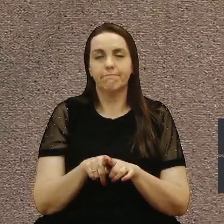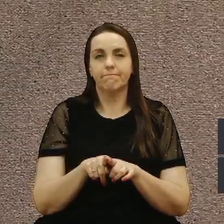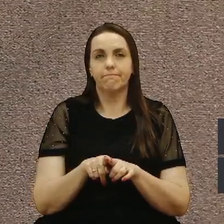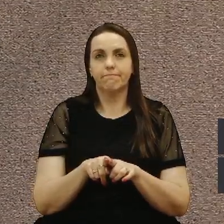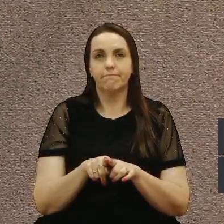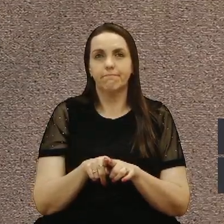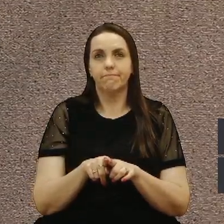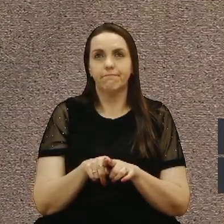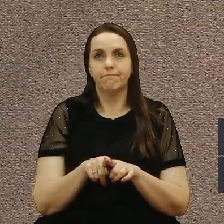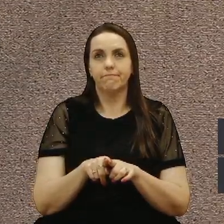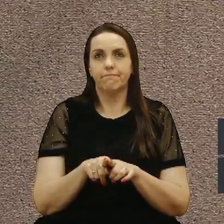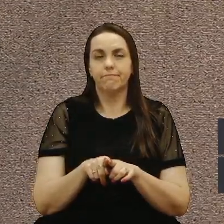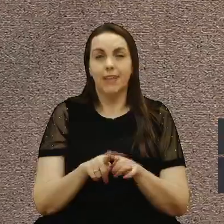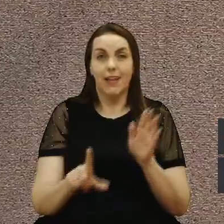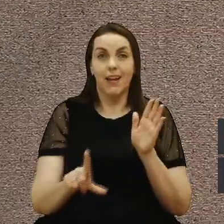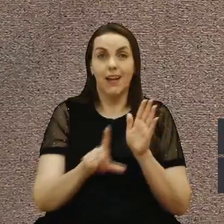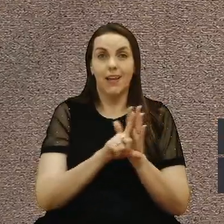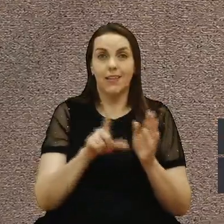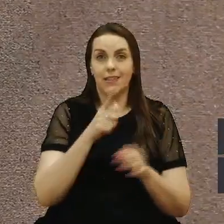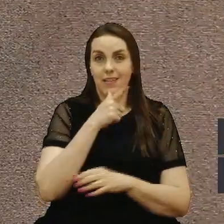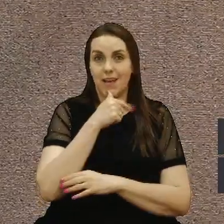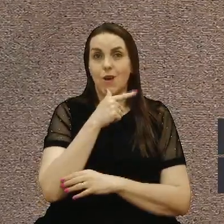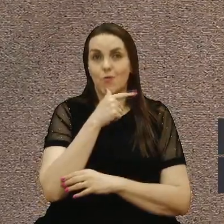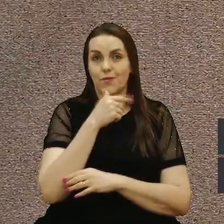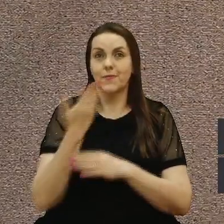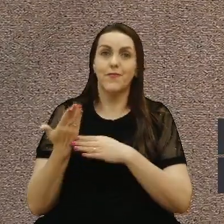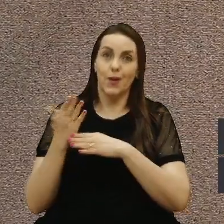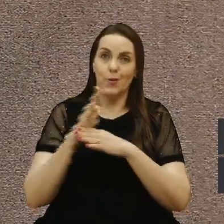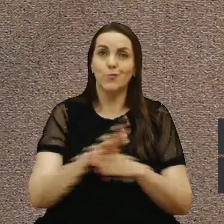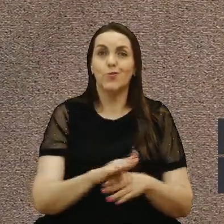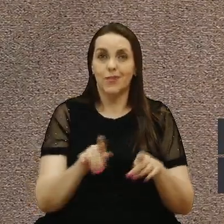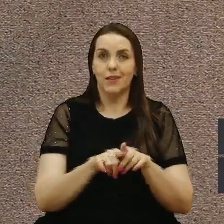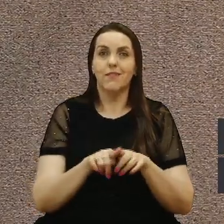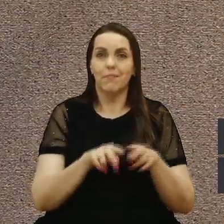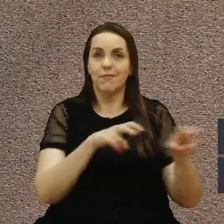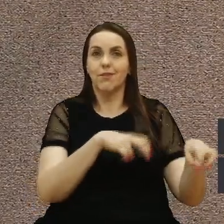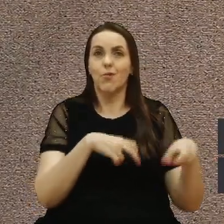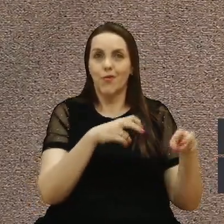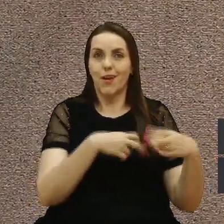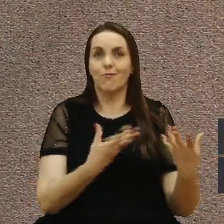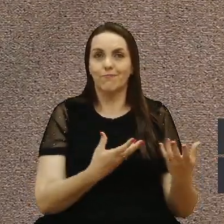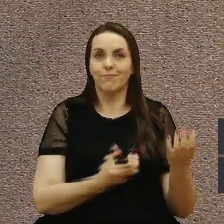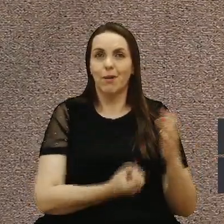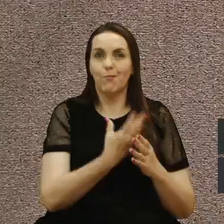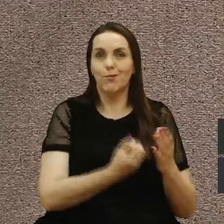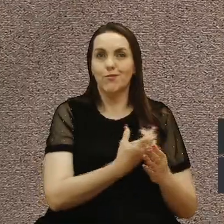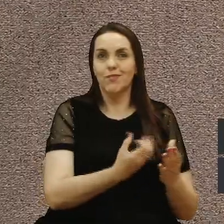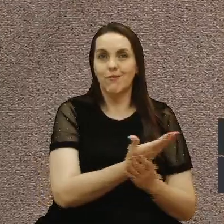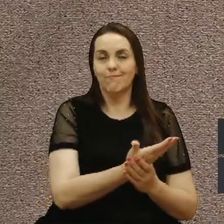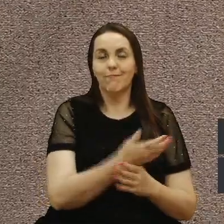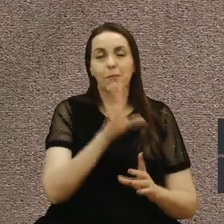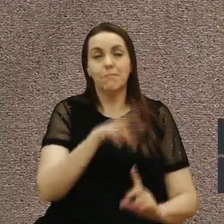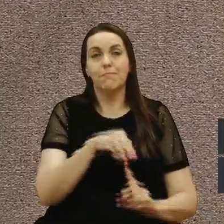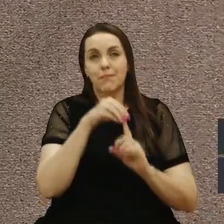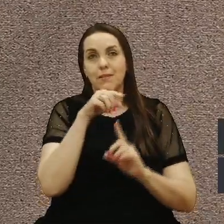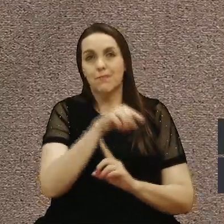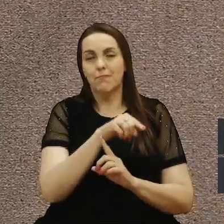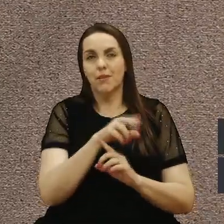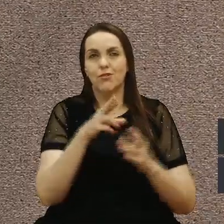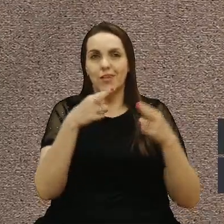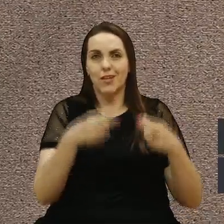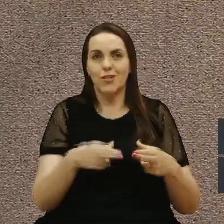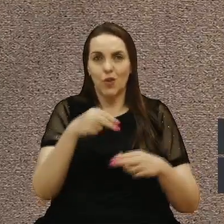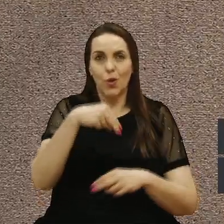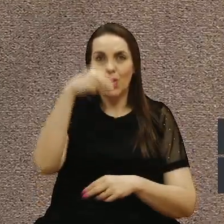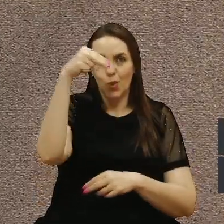da questão da Lei das Águas, né, que vem para auxiliar também os produtores rurais, trazer desenvolvimento, especialmente na região norte da nossa cidade, norte e